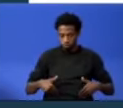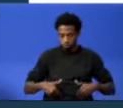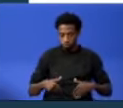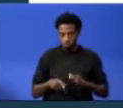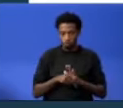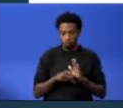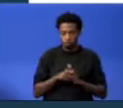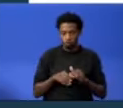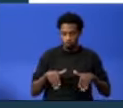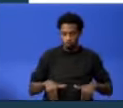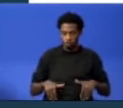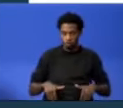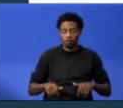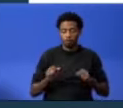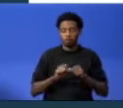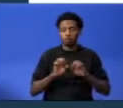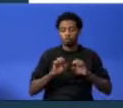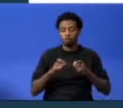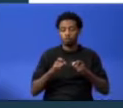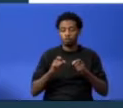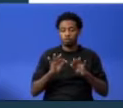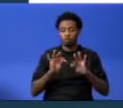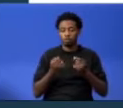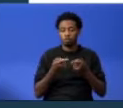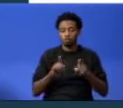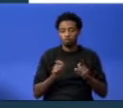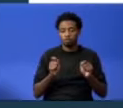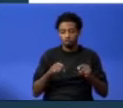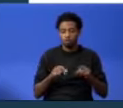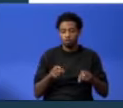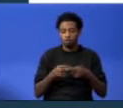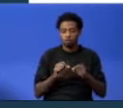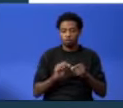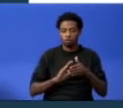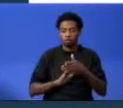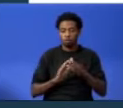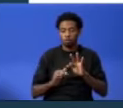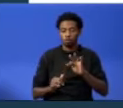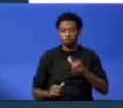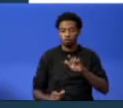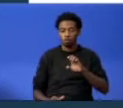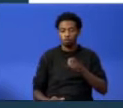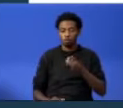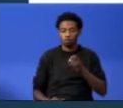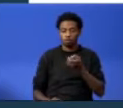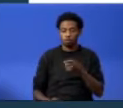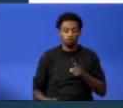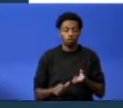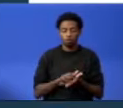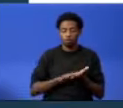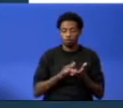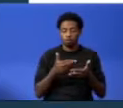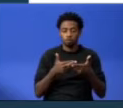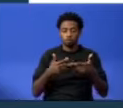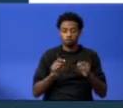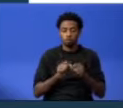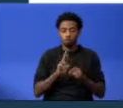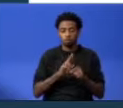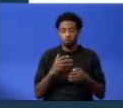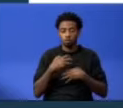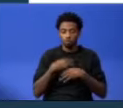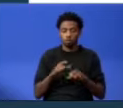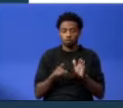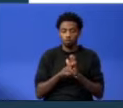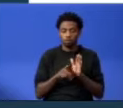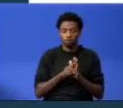da coxa, ele faz extensão e não flexão. Mas, via de regra, na grande maioria dos músculos, a gente utiliza essa forma